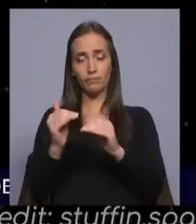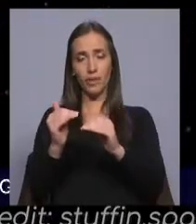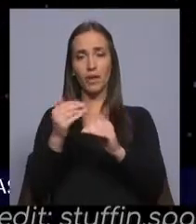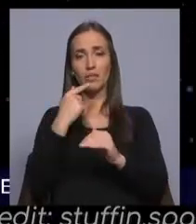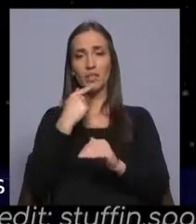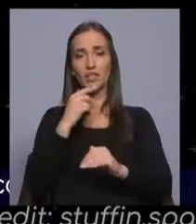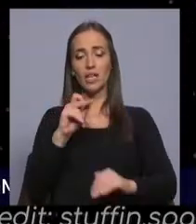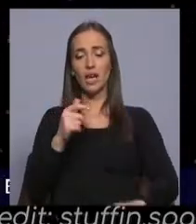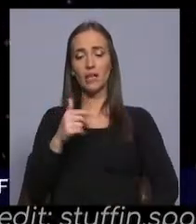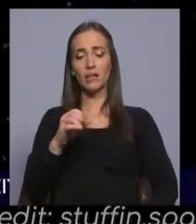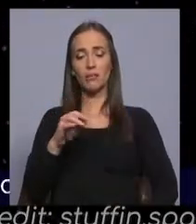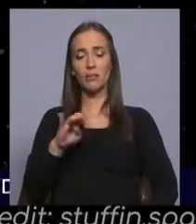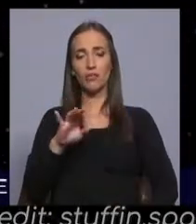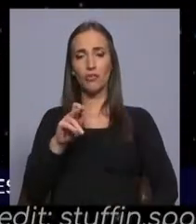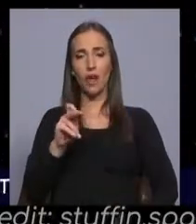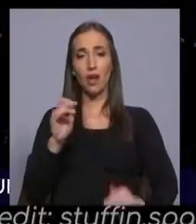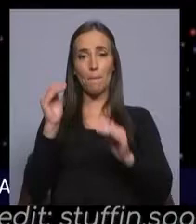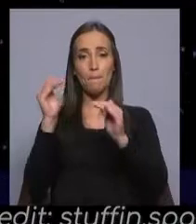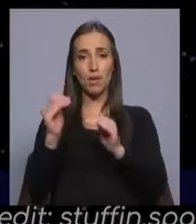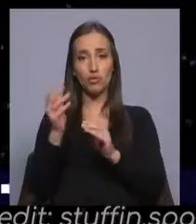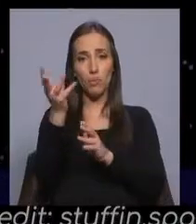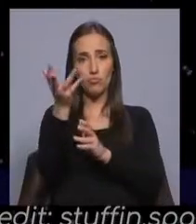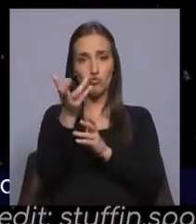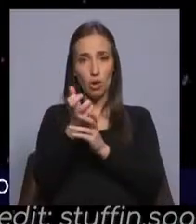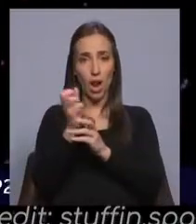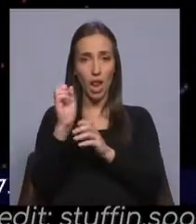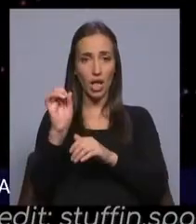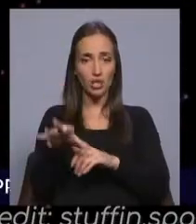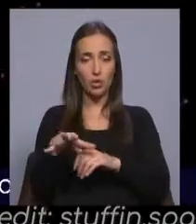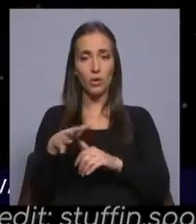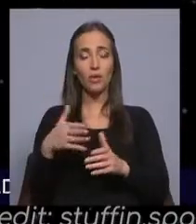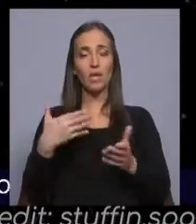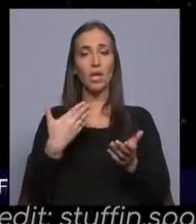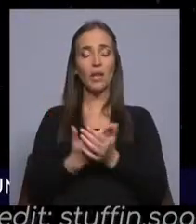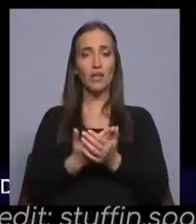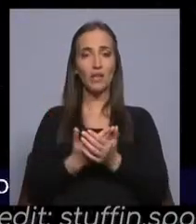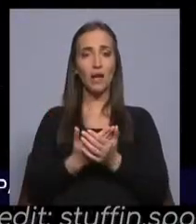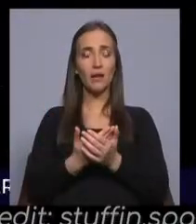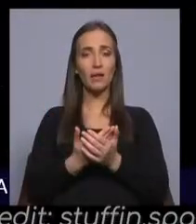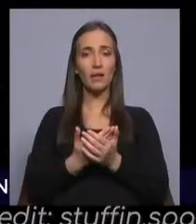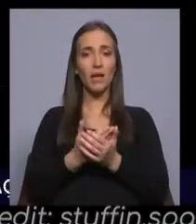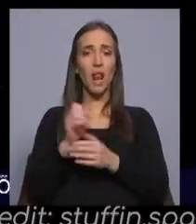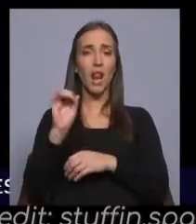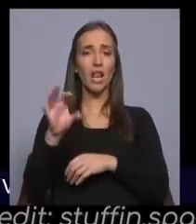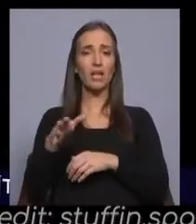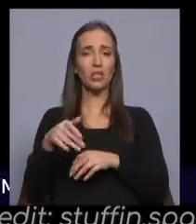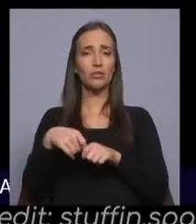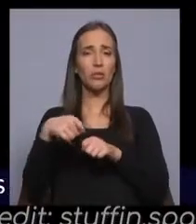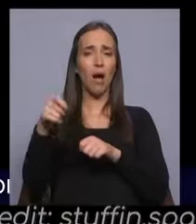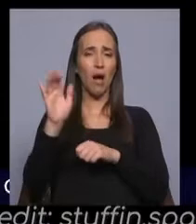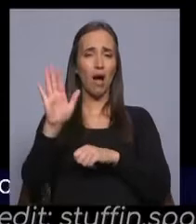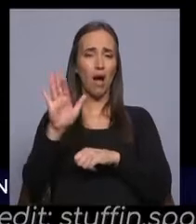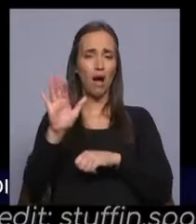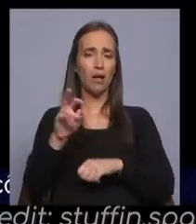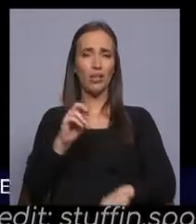atmosfera para puxar o lixo espacial, e isso vai fazer, de acordo com este estudo, aumentar a vida útil deste lixo em cerca de